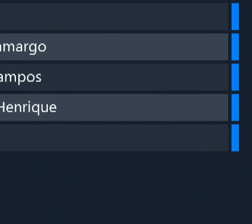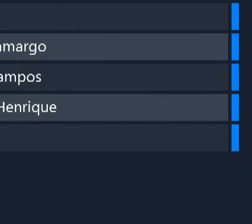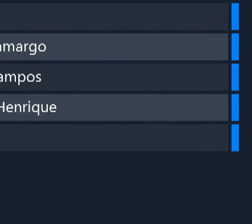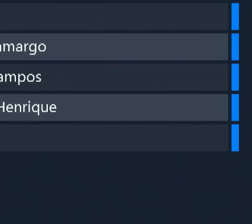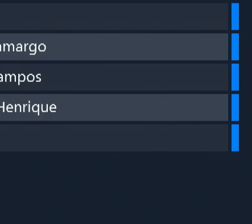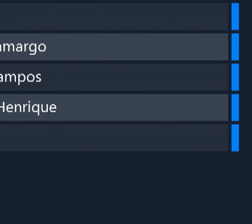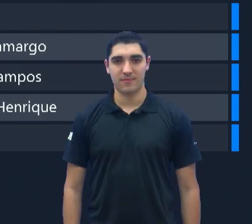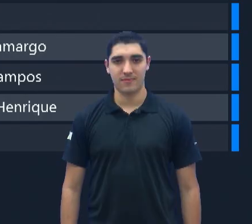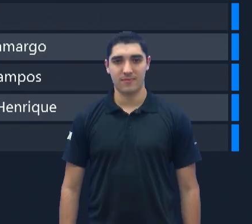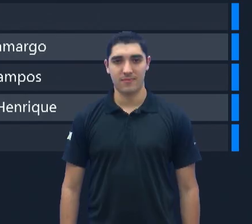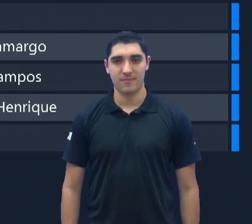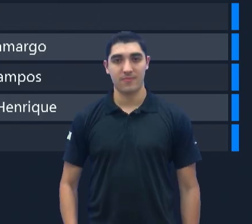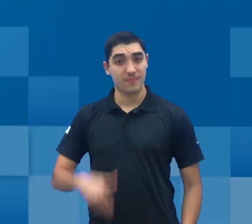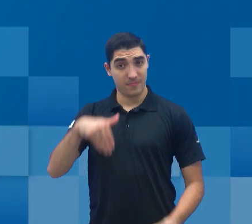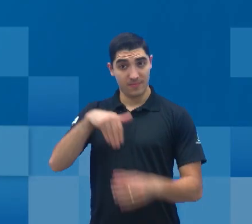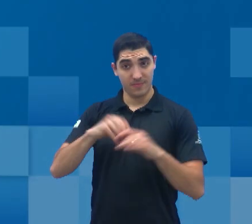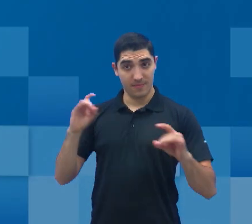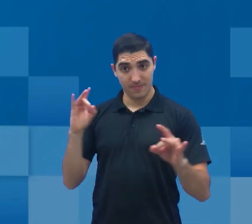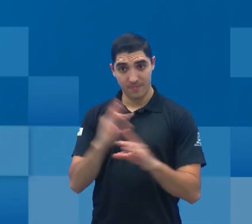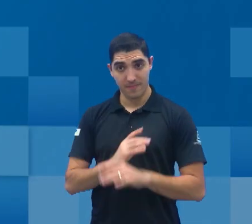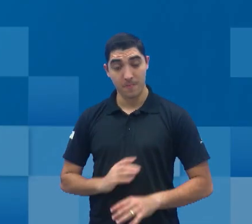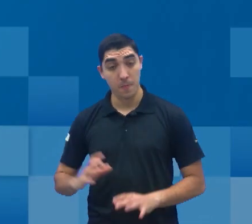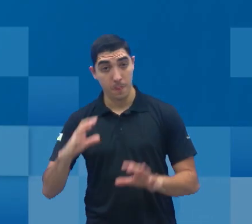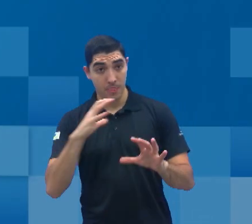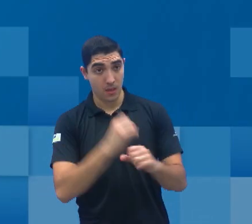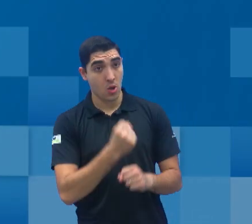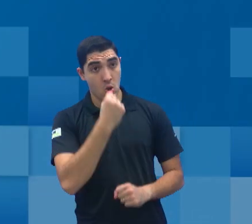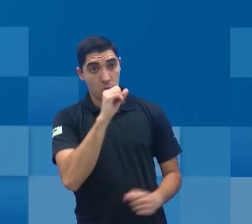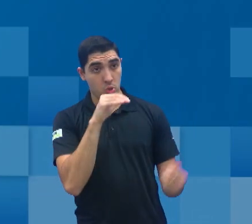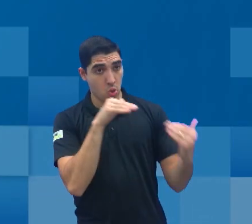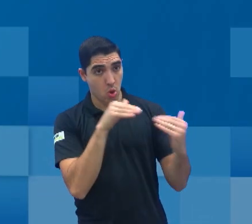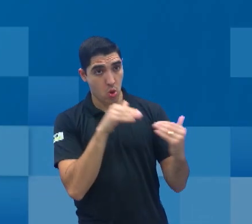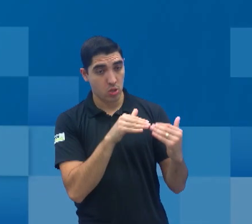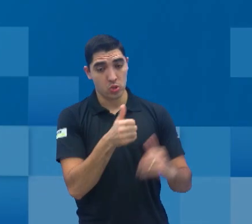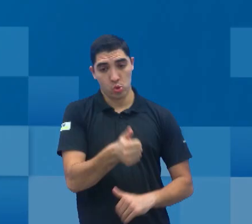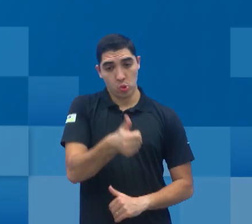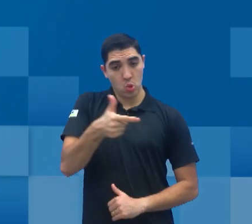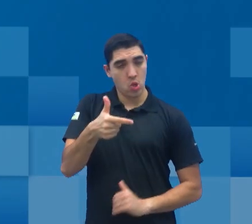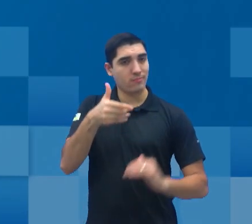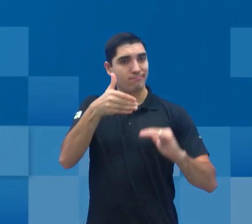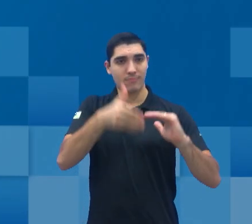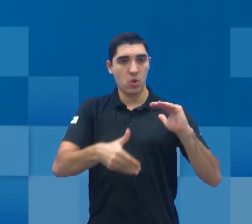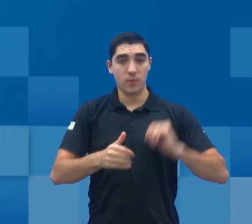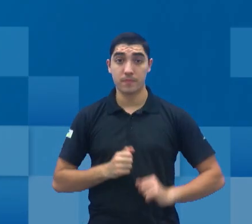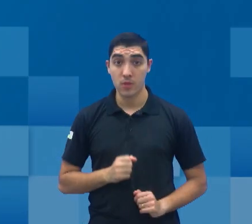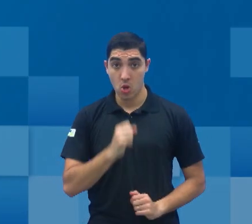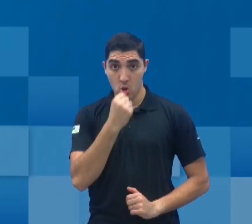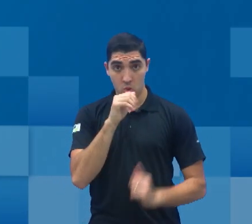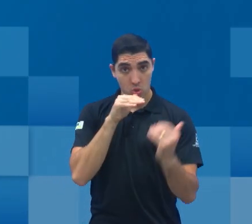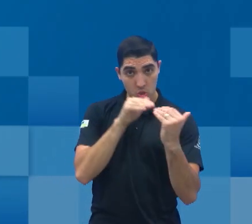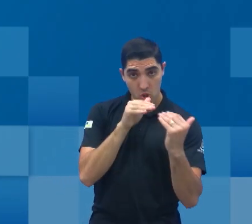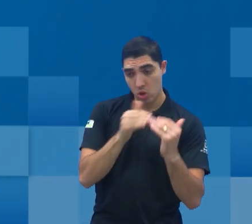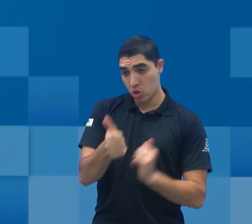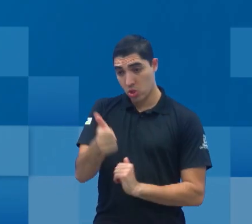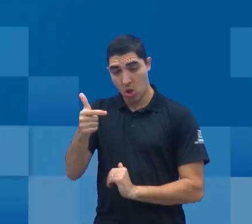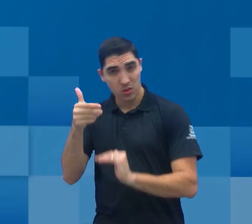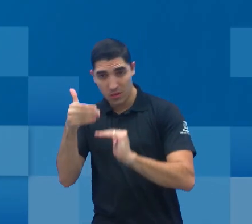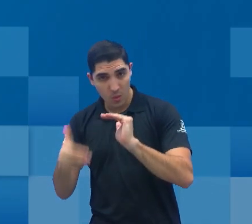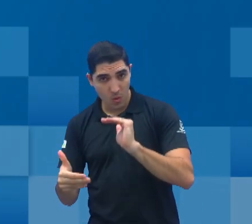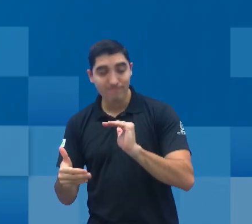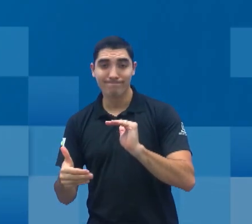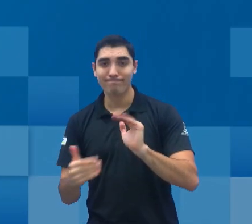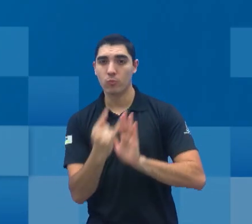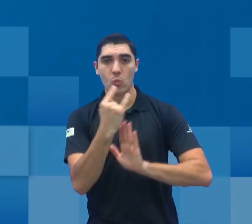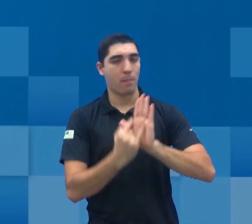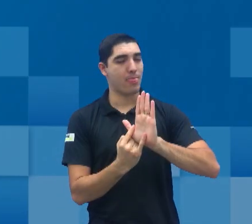Encerrada a votação. 8 votos favoráveis, 12 votos contrários. Com 8 votos favoráveis, 12 votos contrários, o